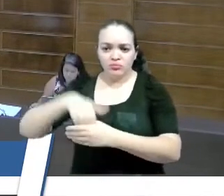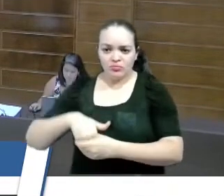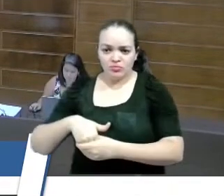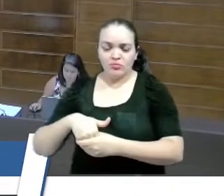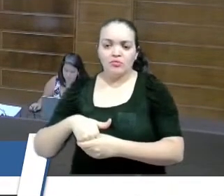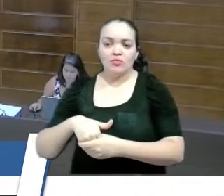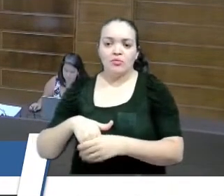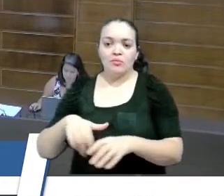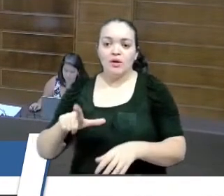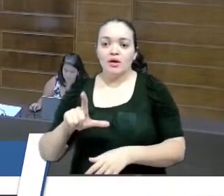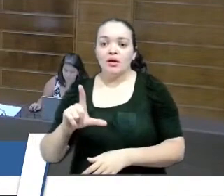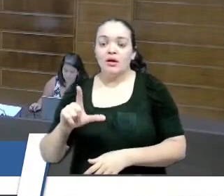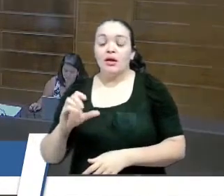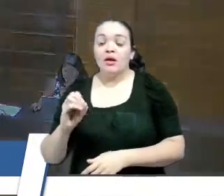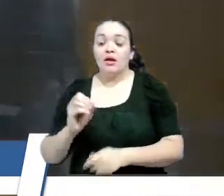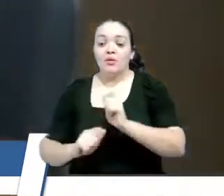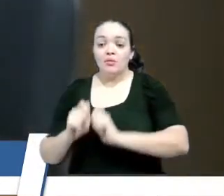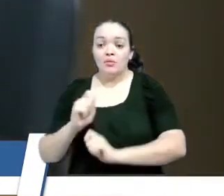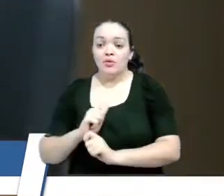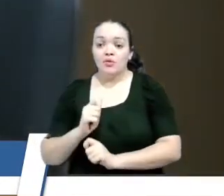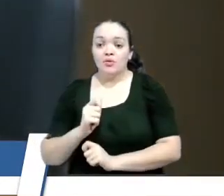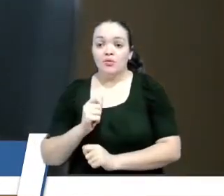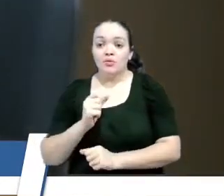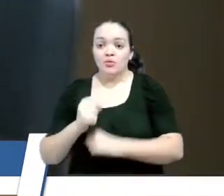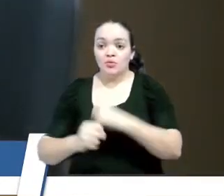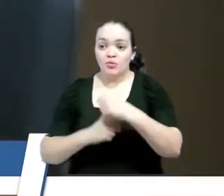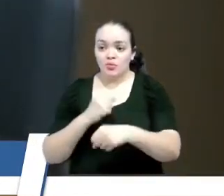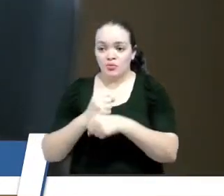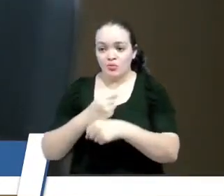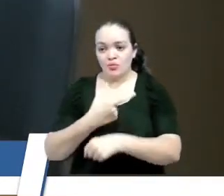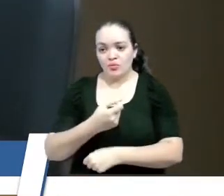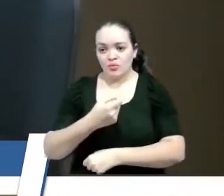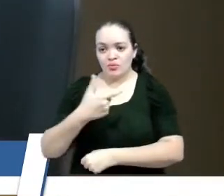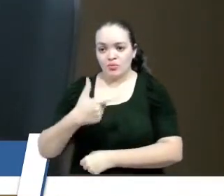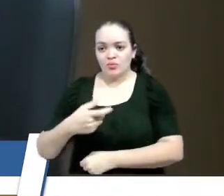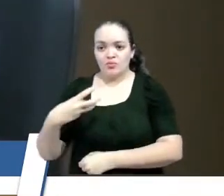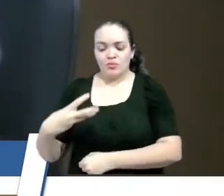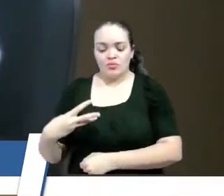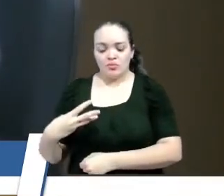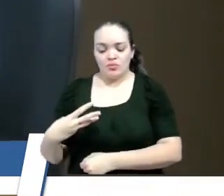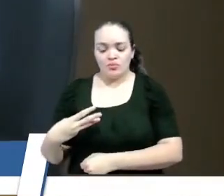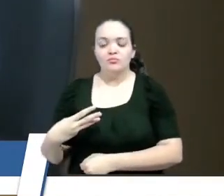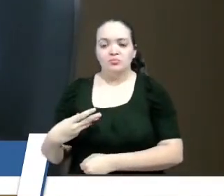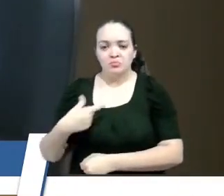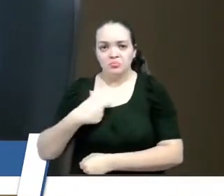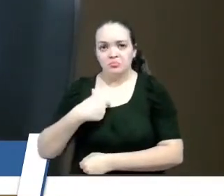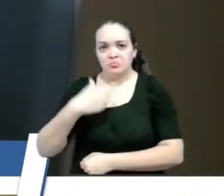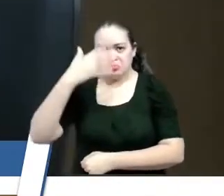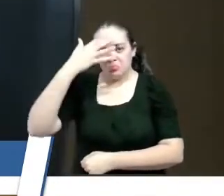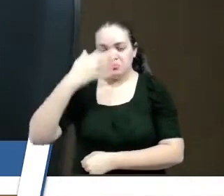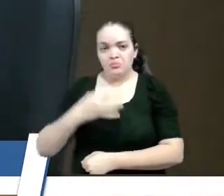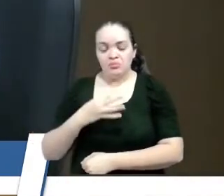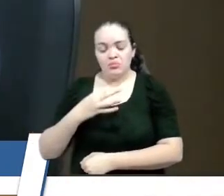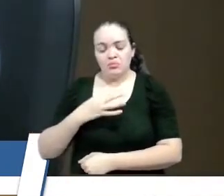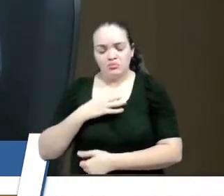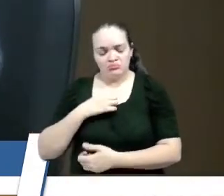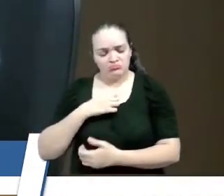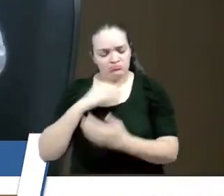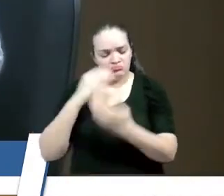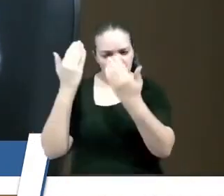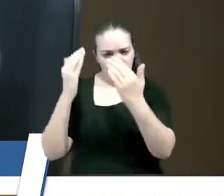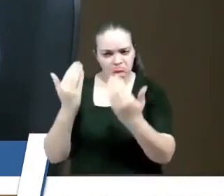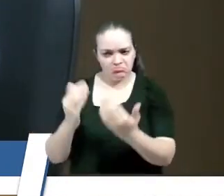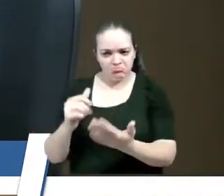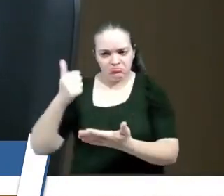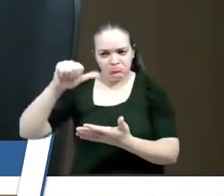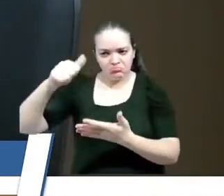o ano subsequente de 2023. E eu tenho feito aqui algumas análises,